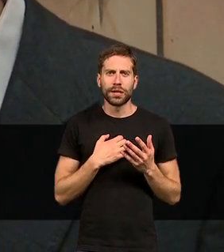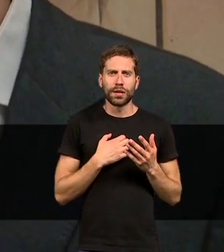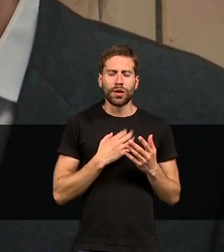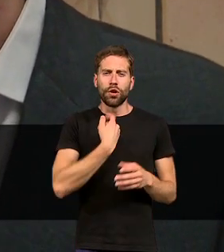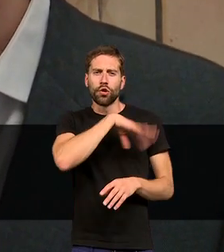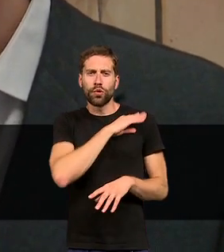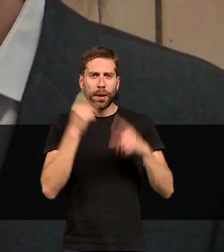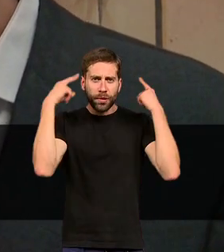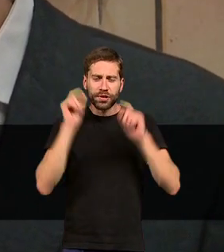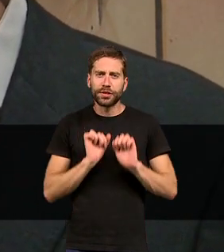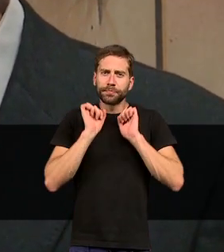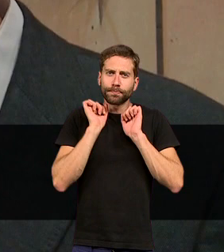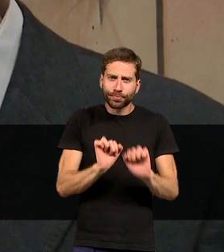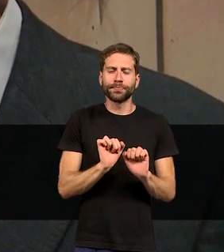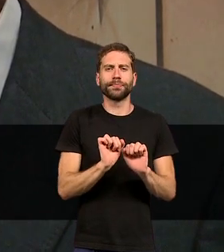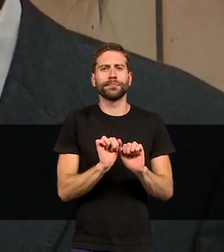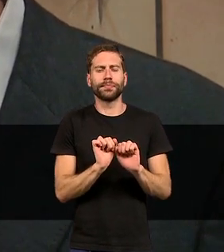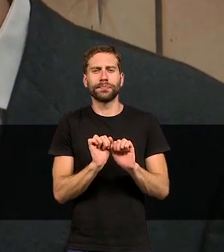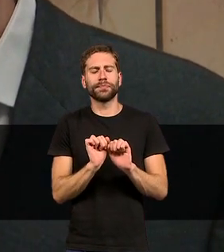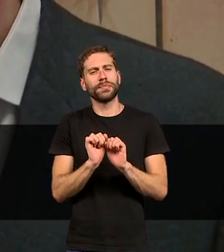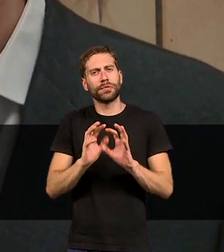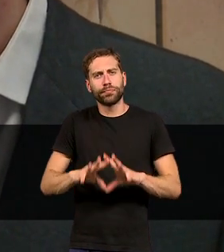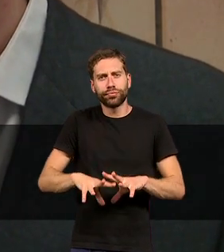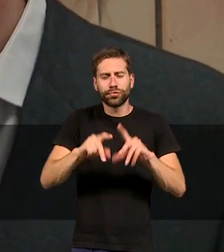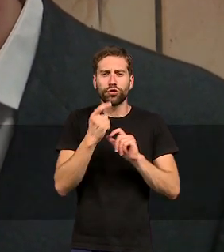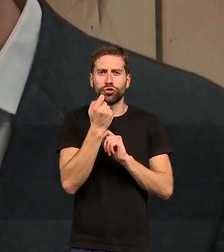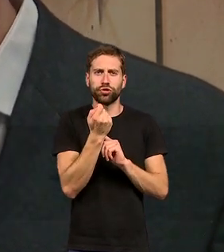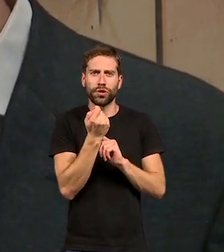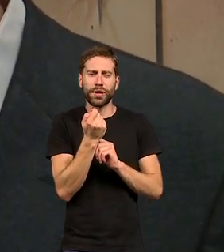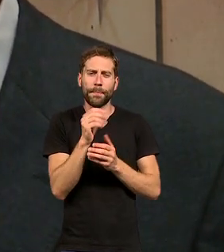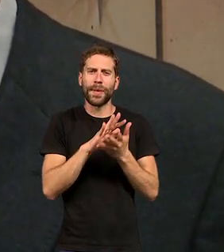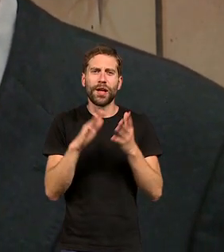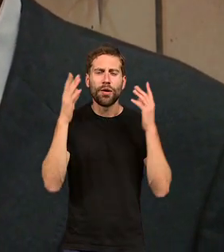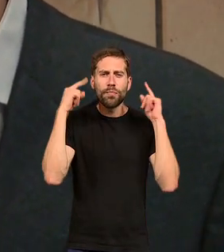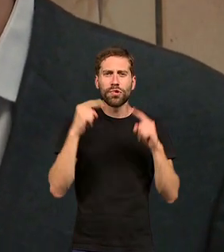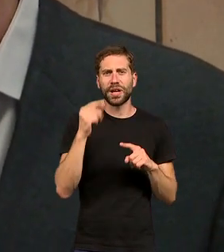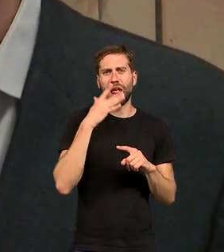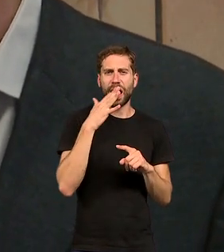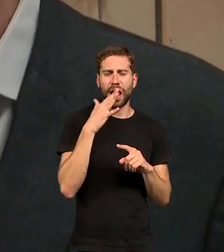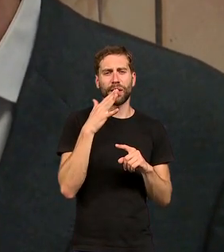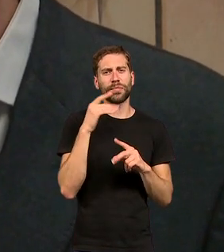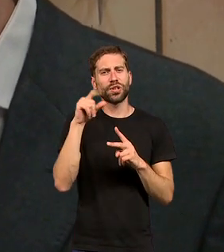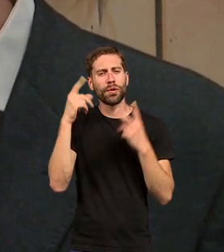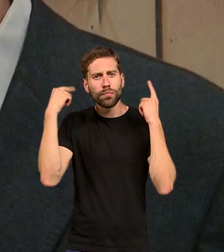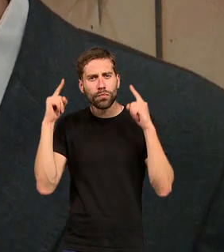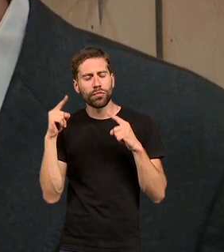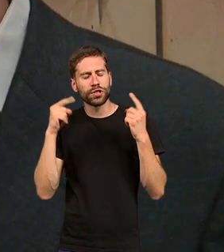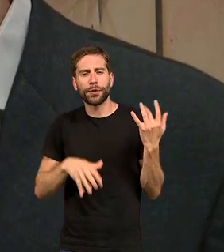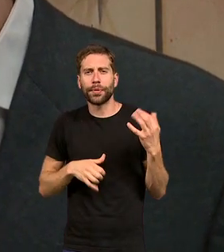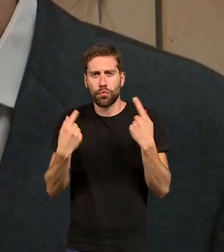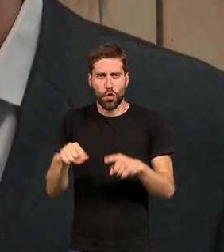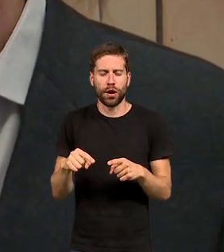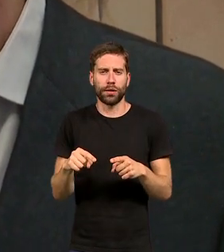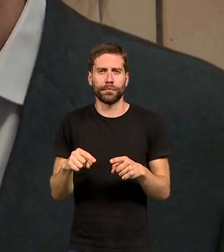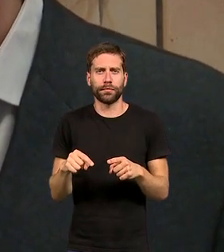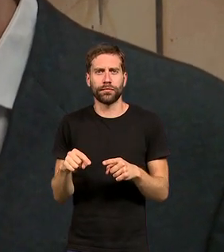precisava de evoluir um bocadinho, não só na base da música cantada, mas sobretudo na música instrumental. E por